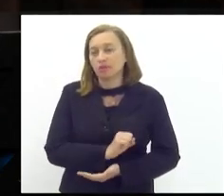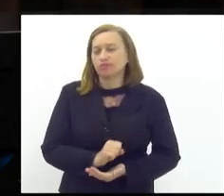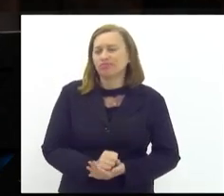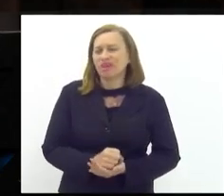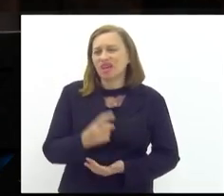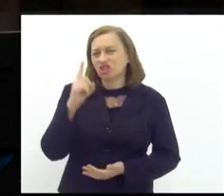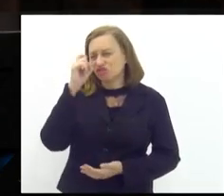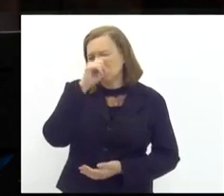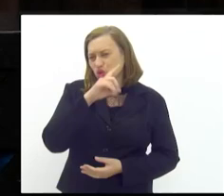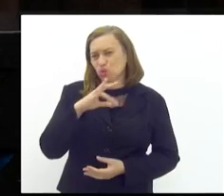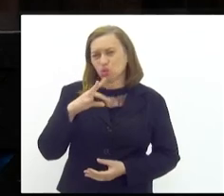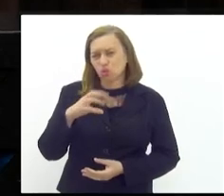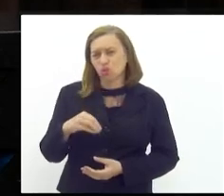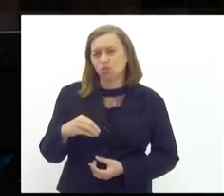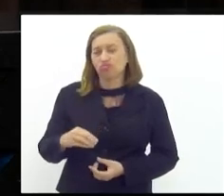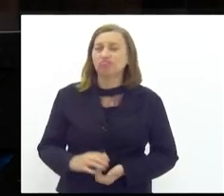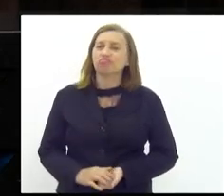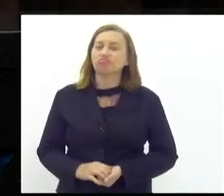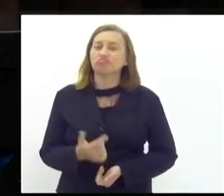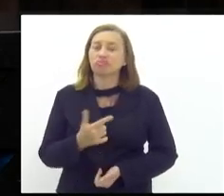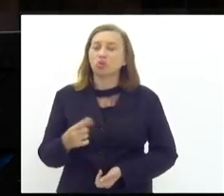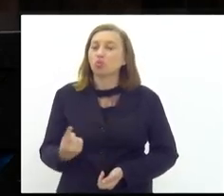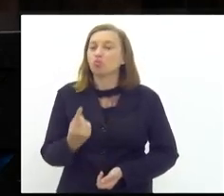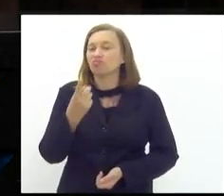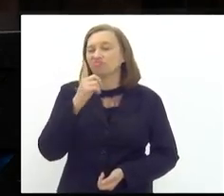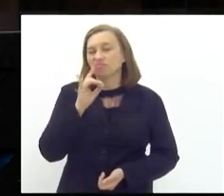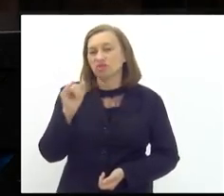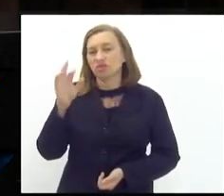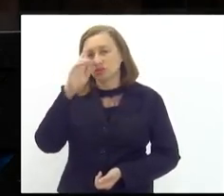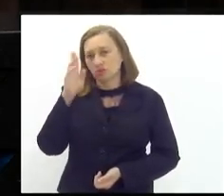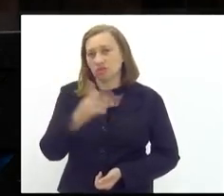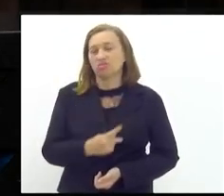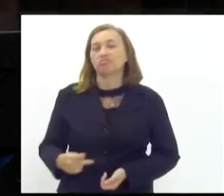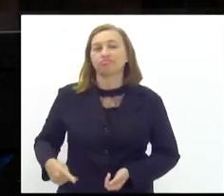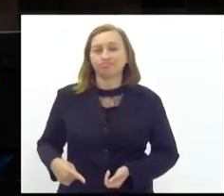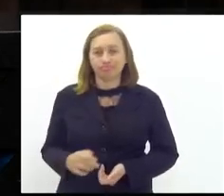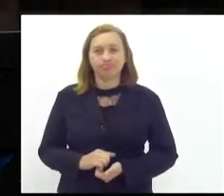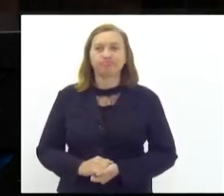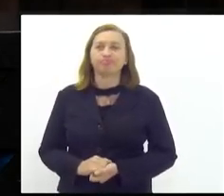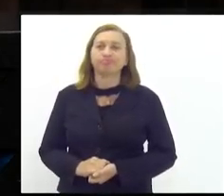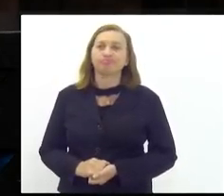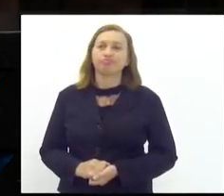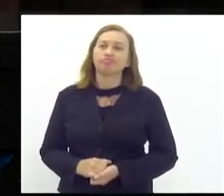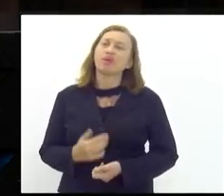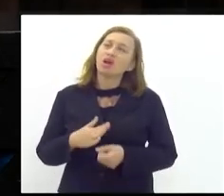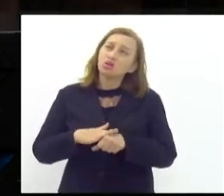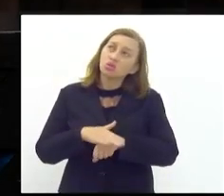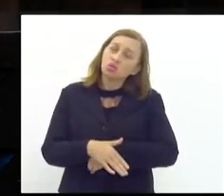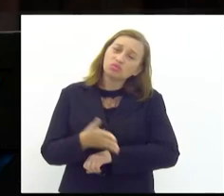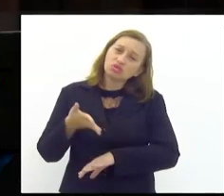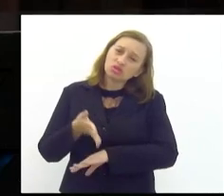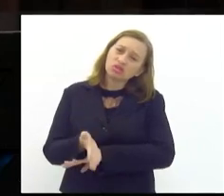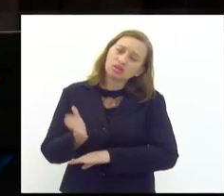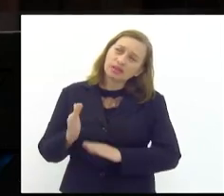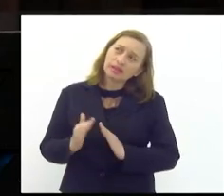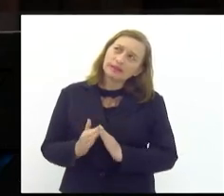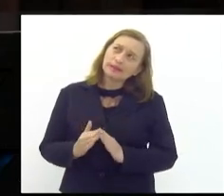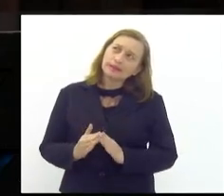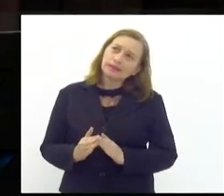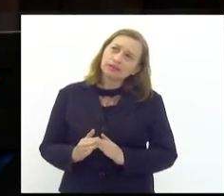tudo e não tem um dia a senhora presidente que eu a noite ao chegar em casa